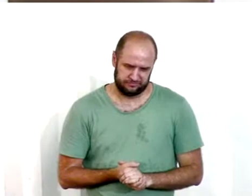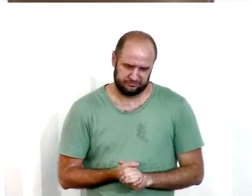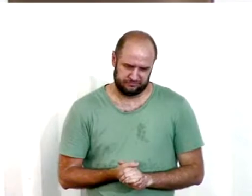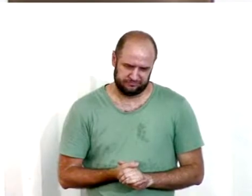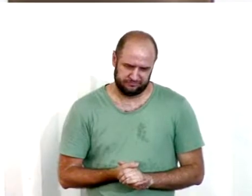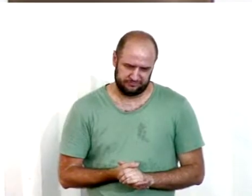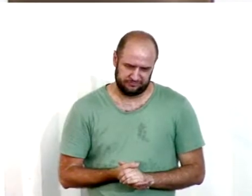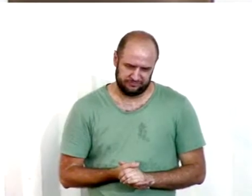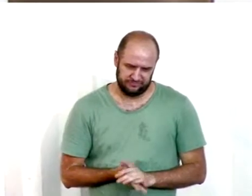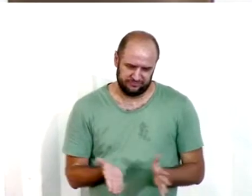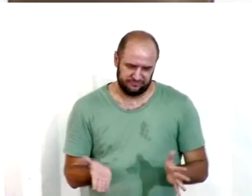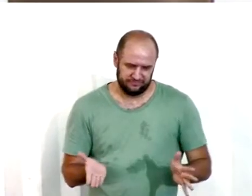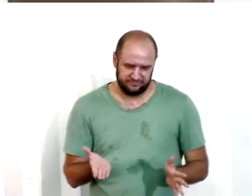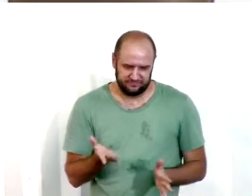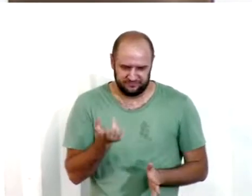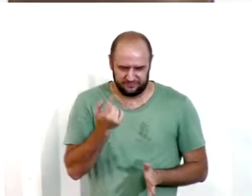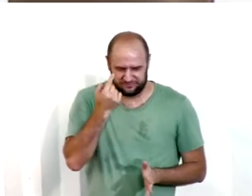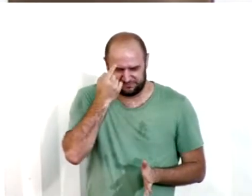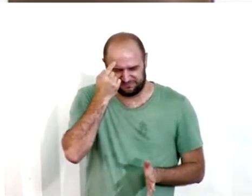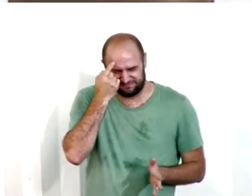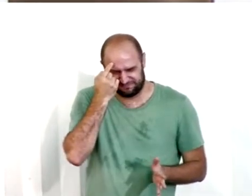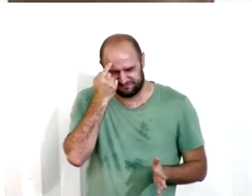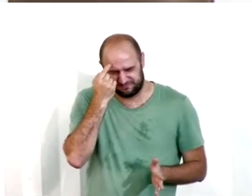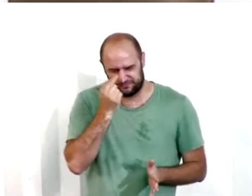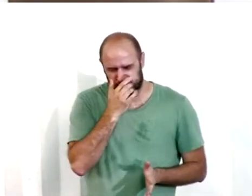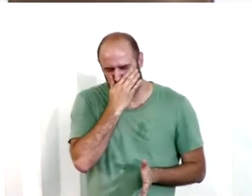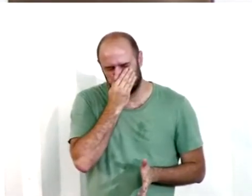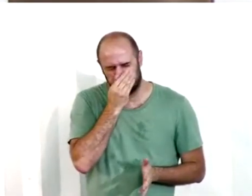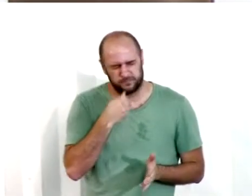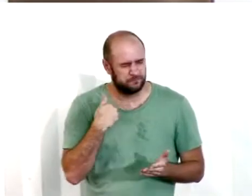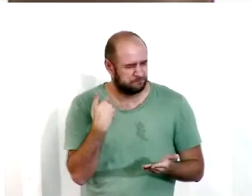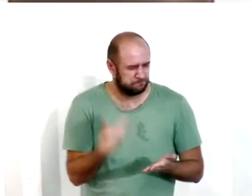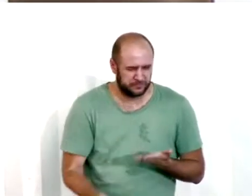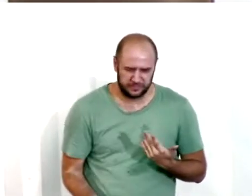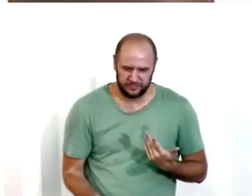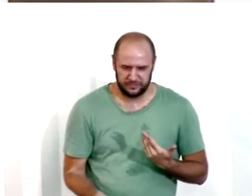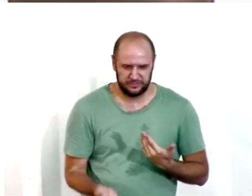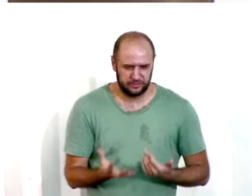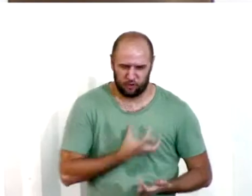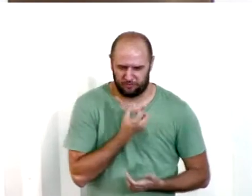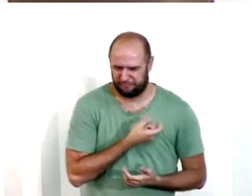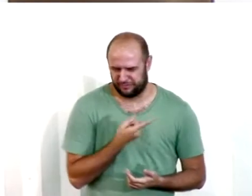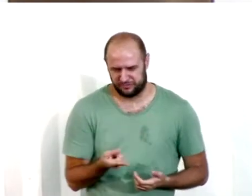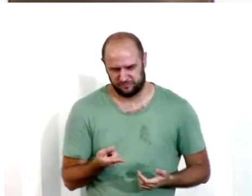Pronto, amanheci salvo, vou terminar perdido.